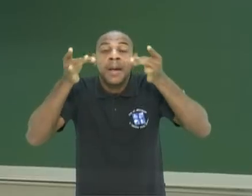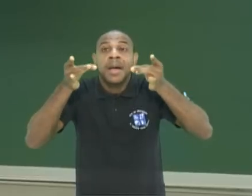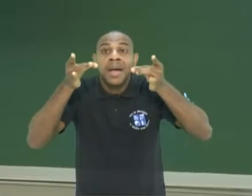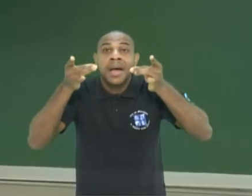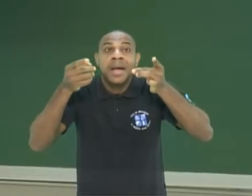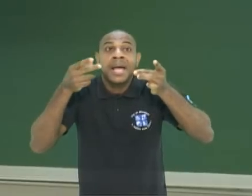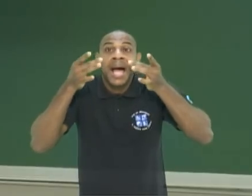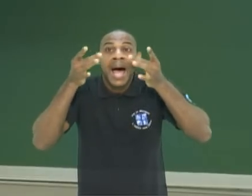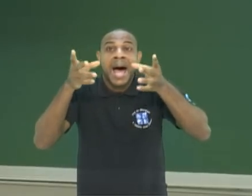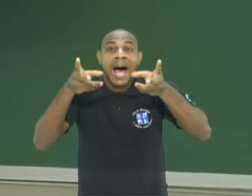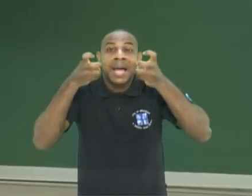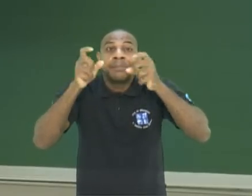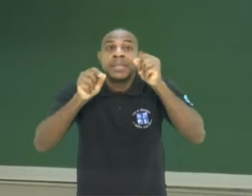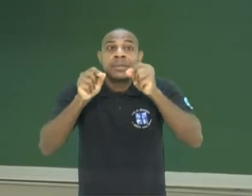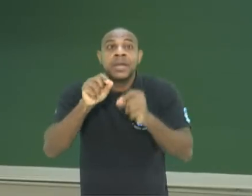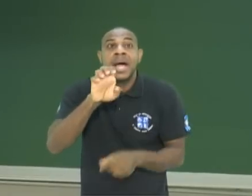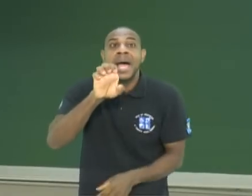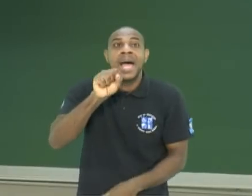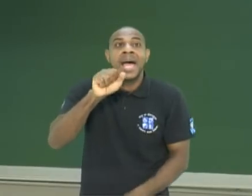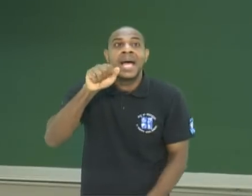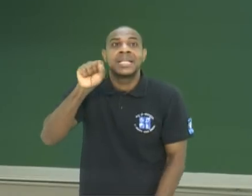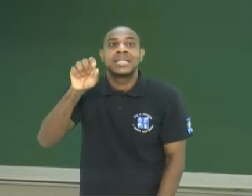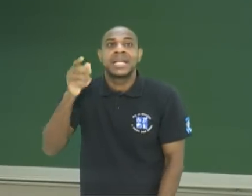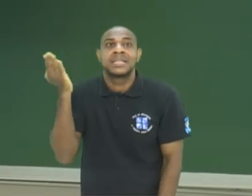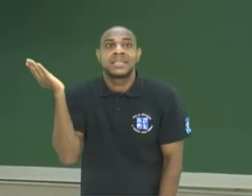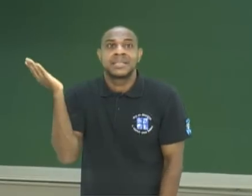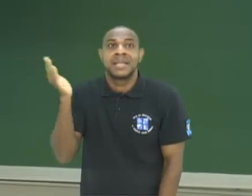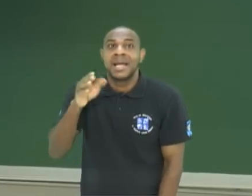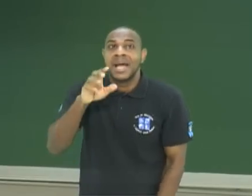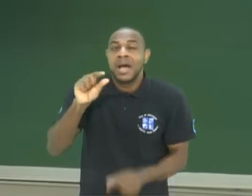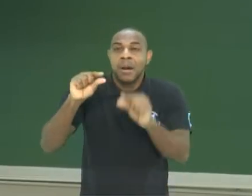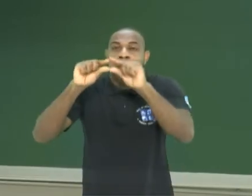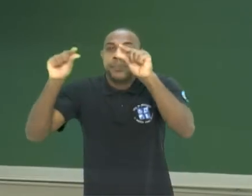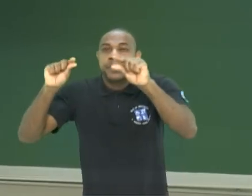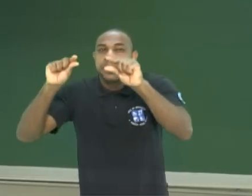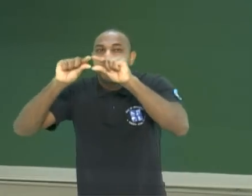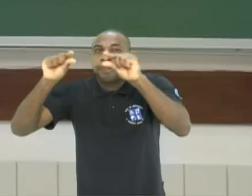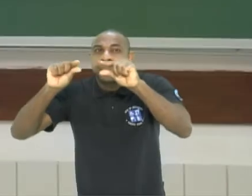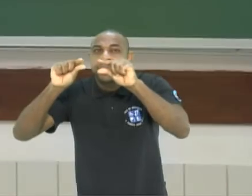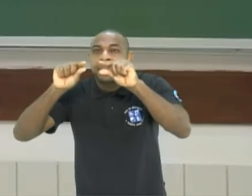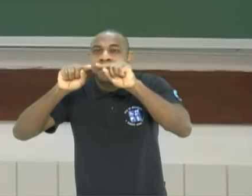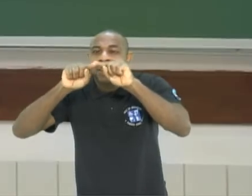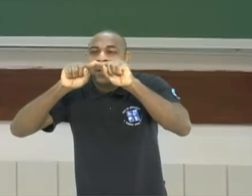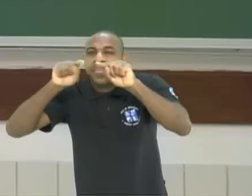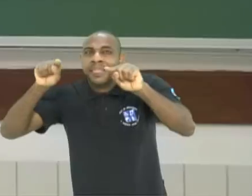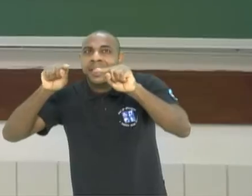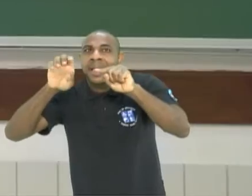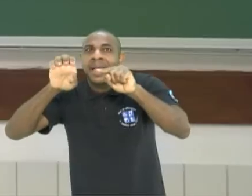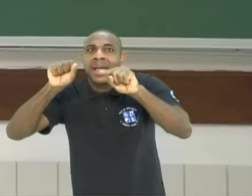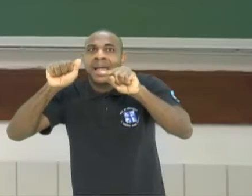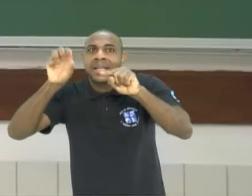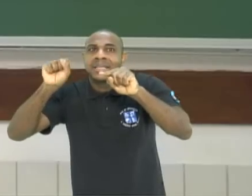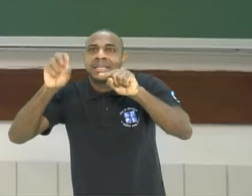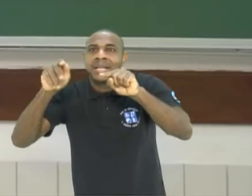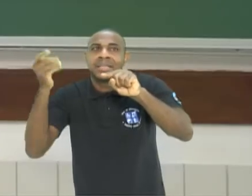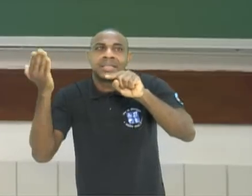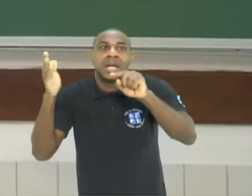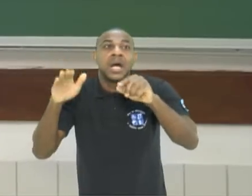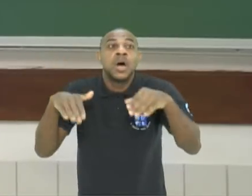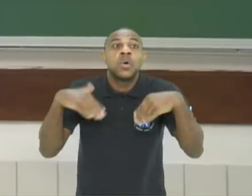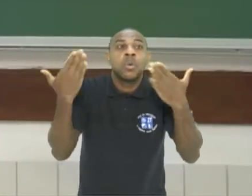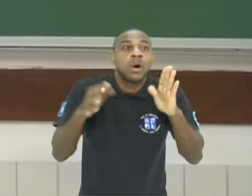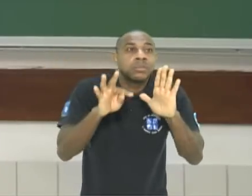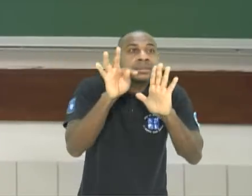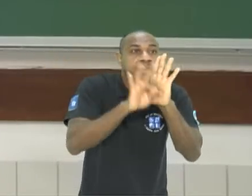ok? Tem que prestar bastante atenção no essas e responder a quais termos o pronome demonstrativo retoma. O que esse